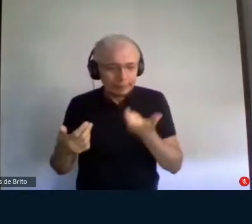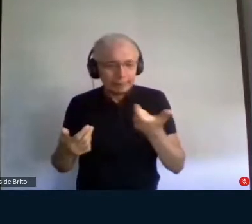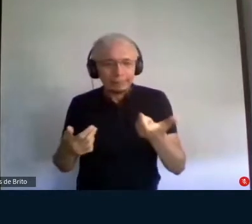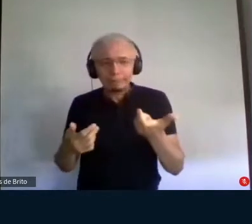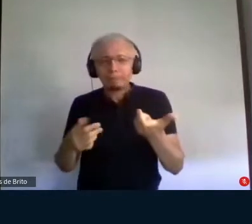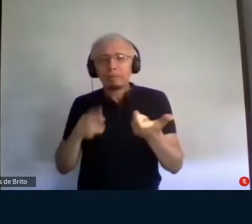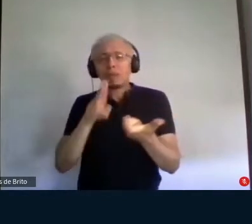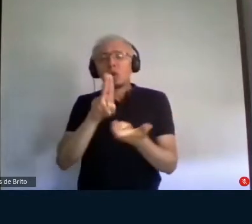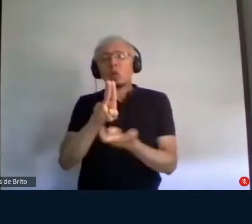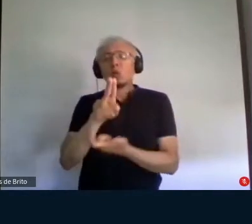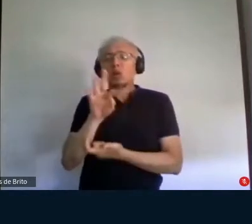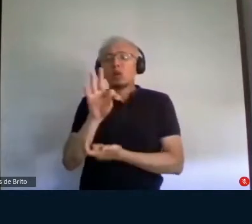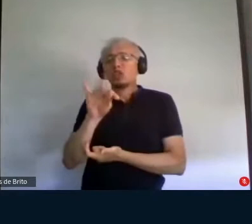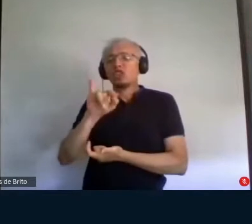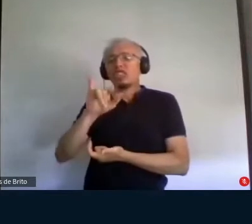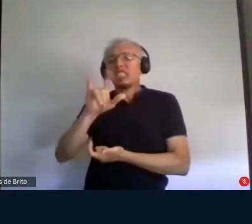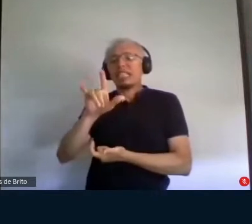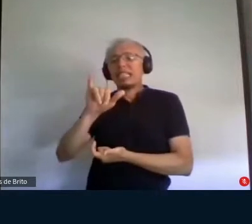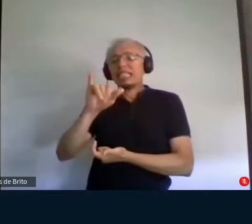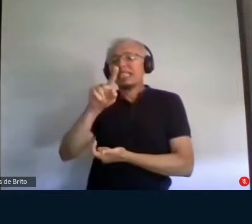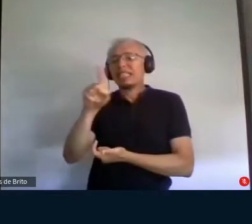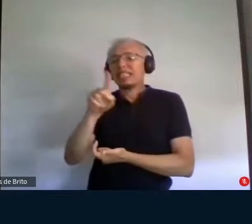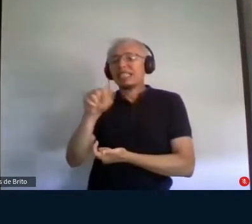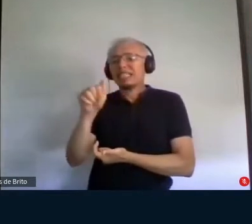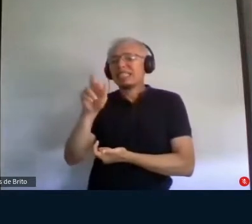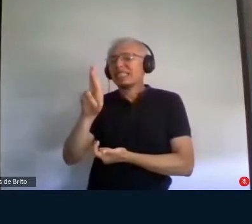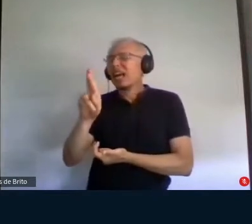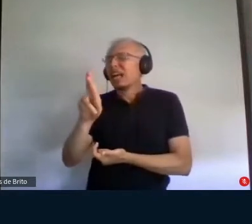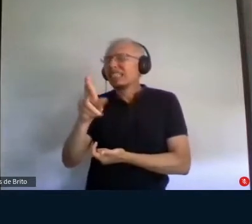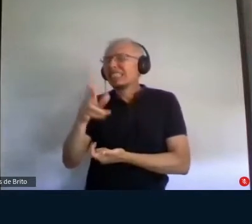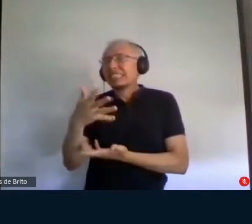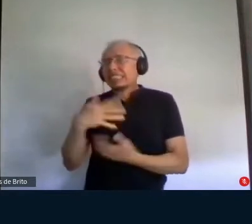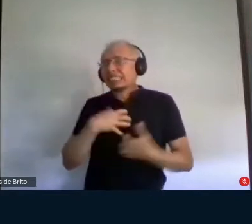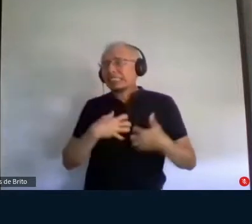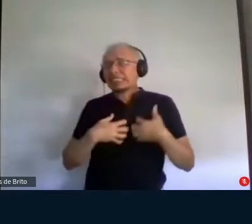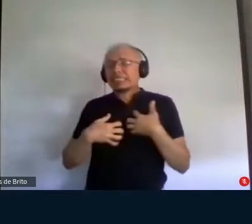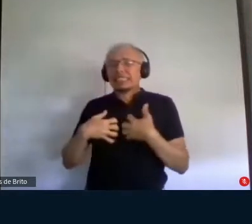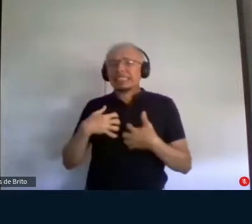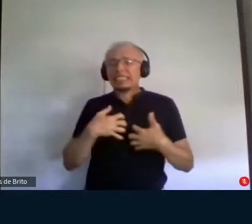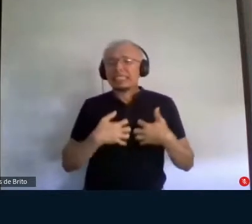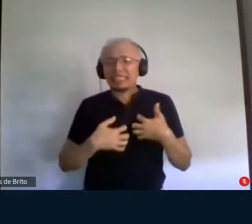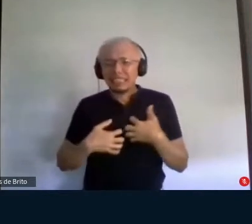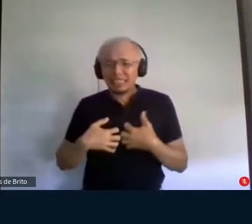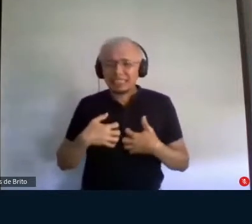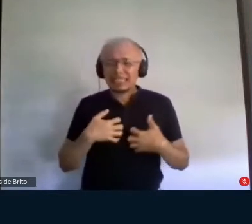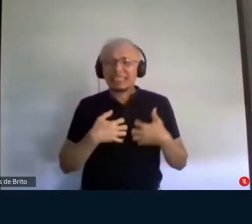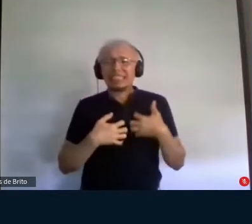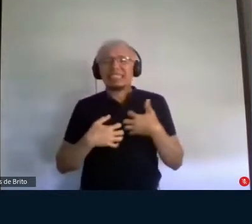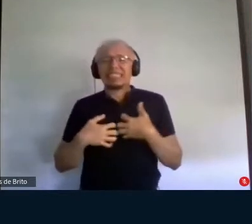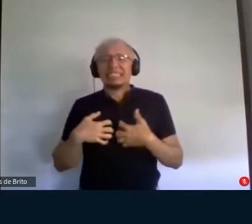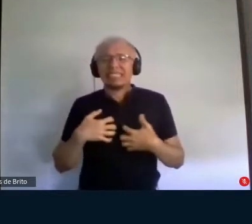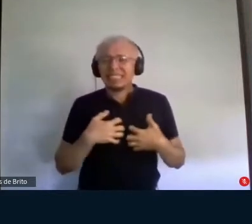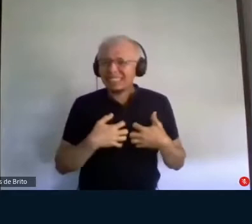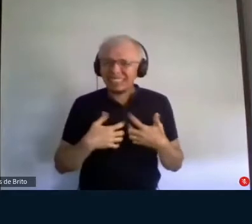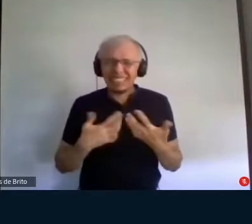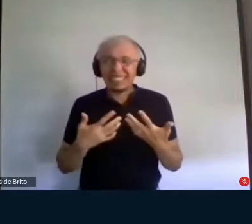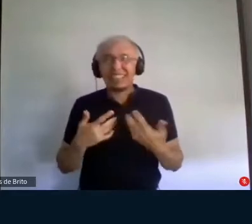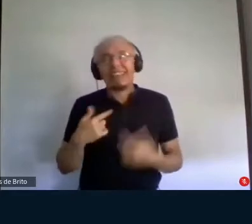do verbo utilizar e me incomoda demais. Nos últimos tempos eu venho levantando essa questão e eu não quero ser